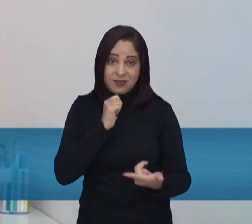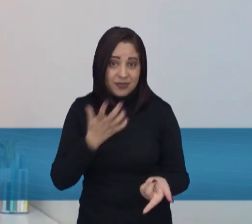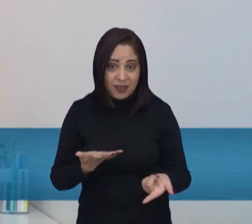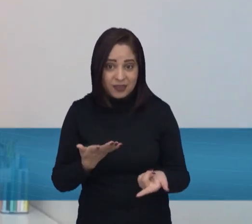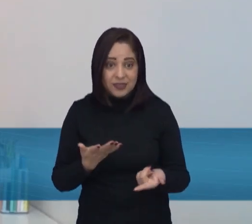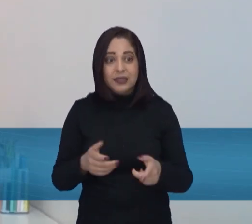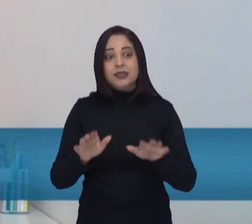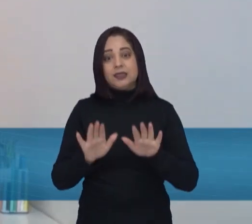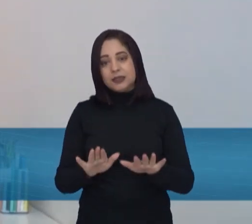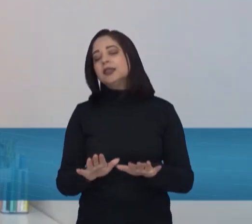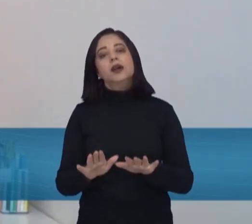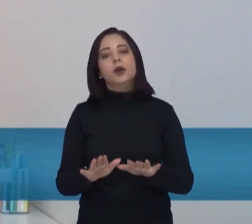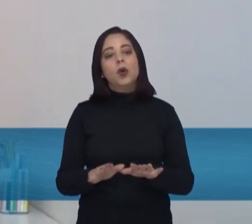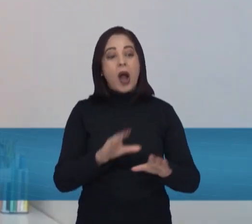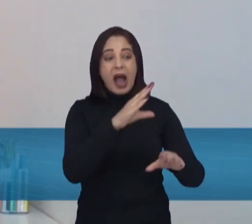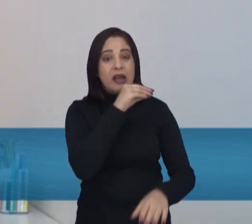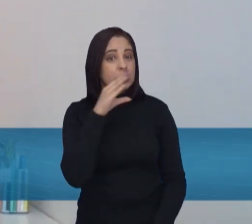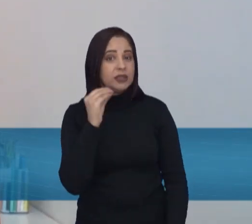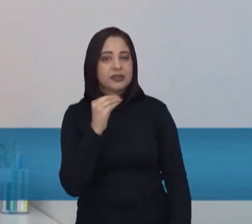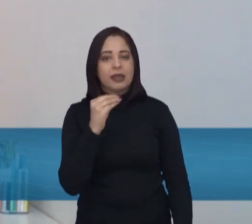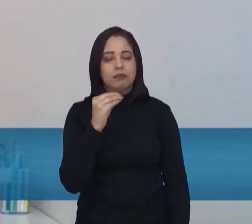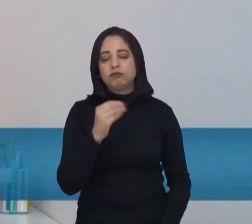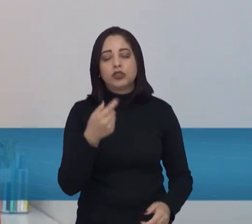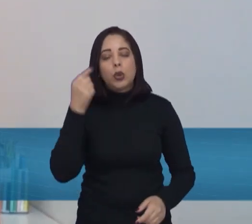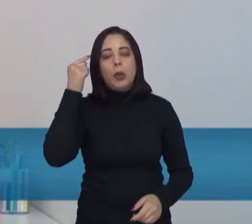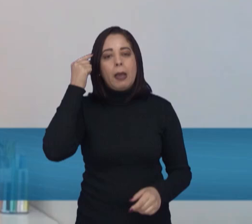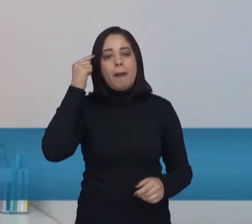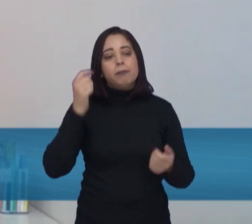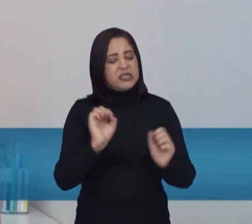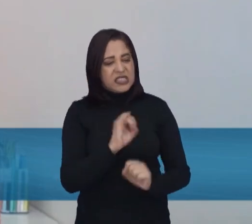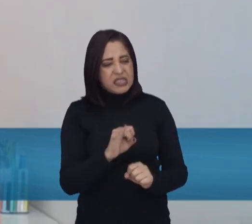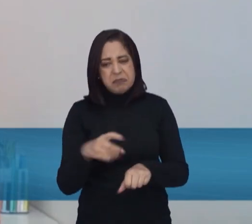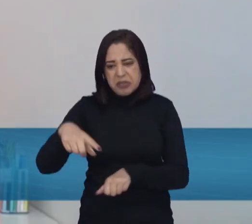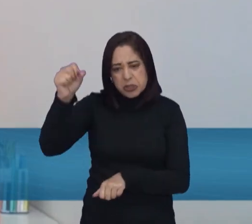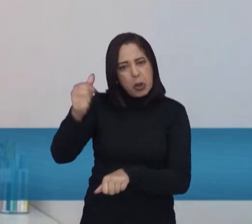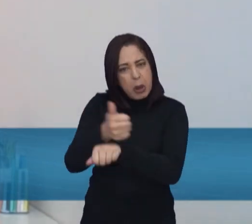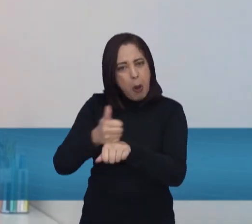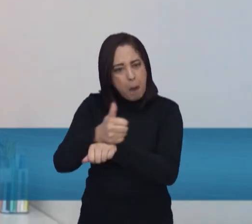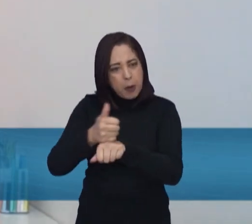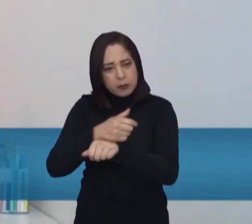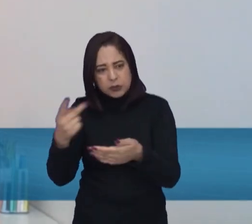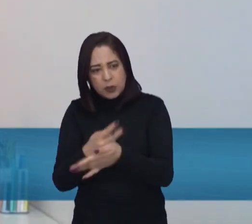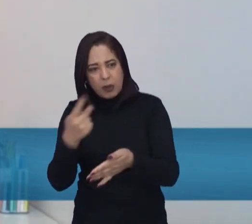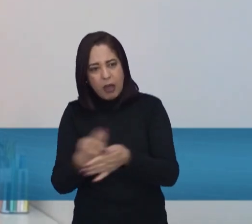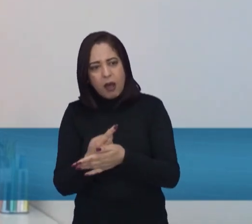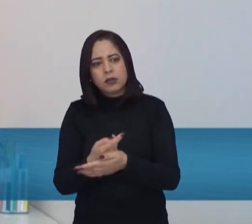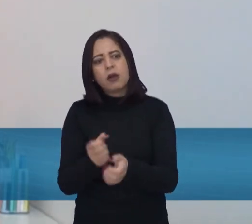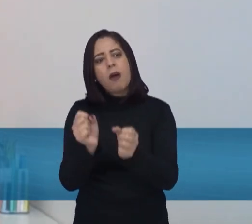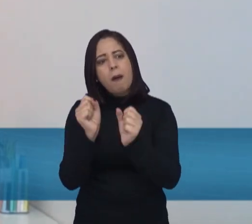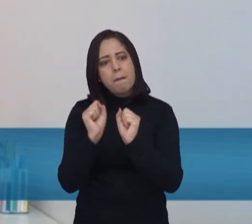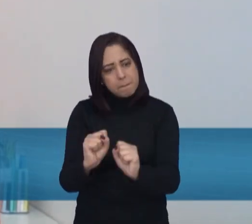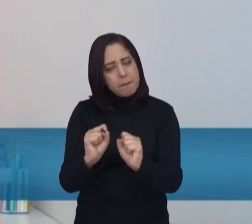conseguem enxergar que há possibilidade de vários caminhos e que está tudo bem se eles, em algum momento da vida, precisar recalcular a rota da sua